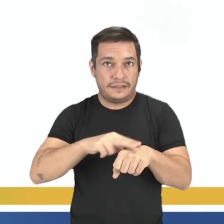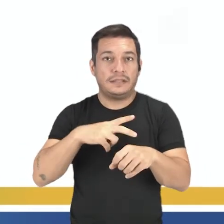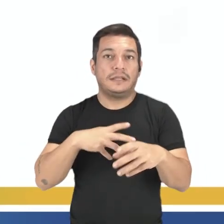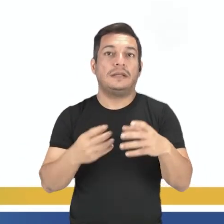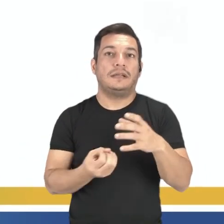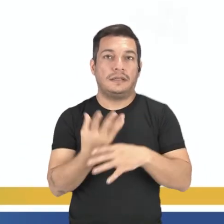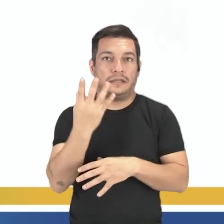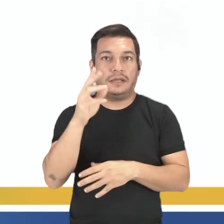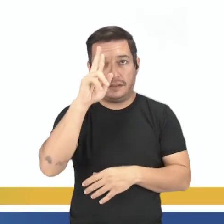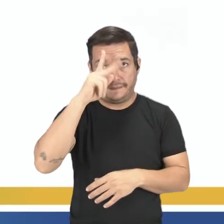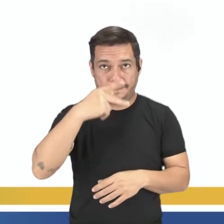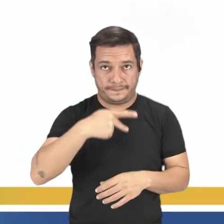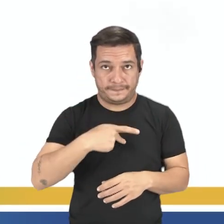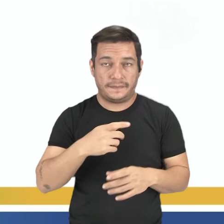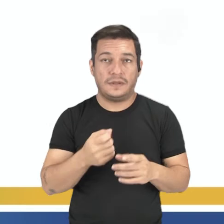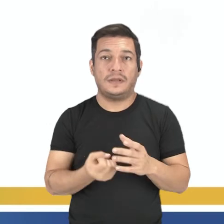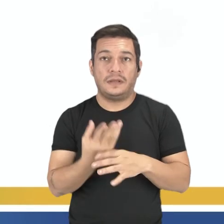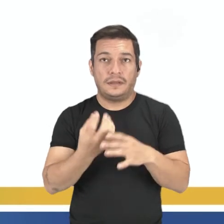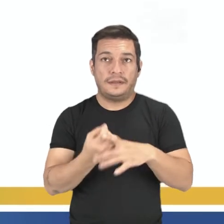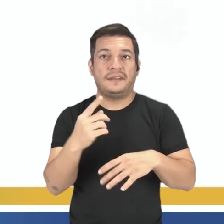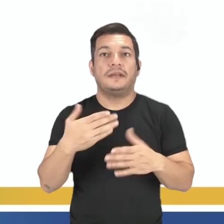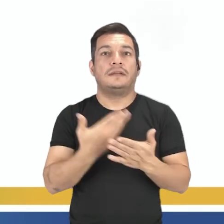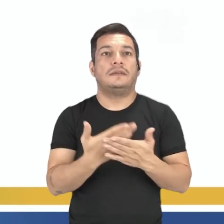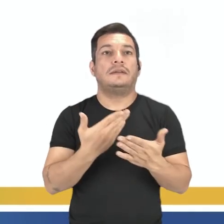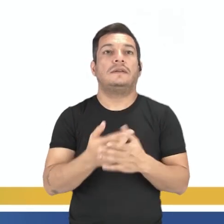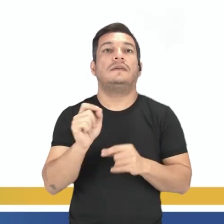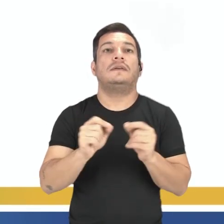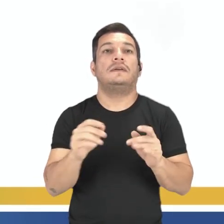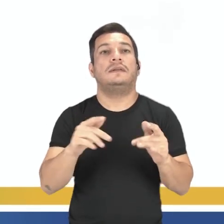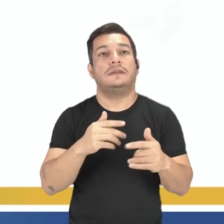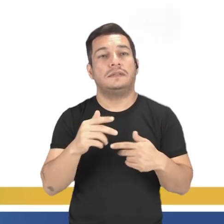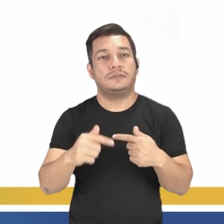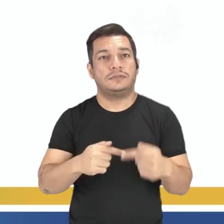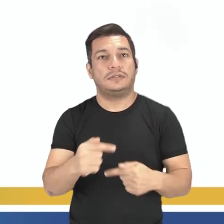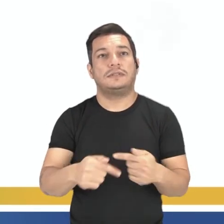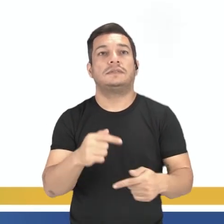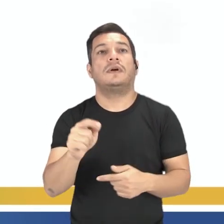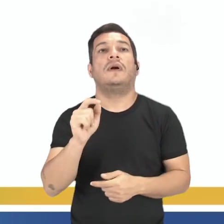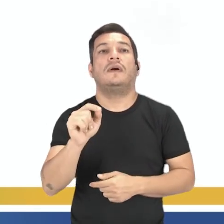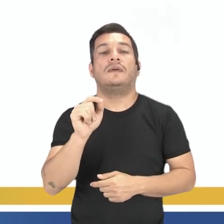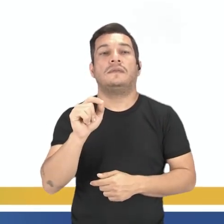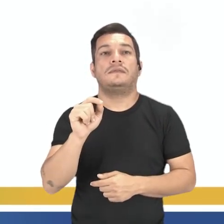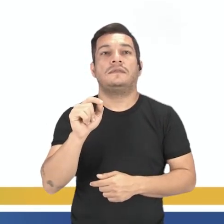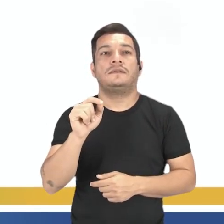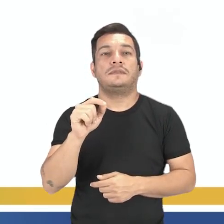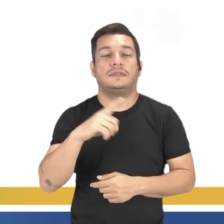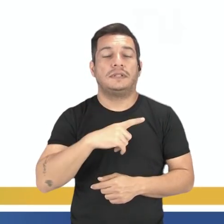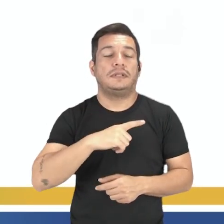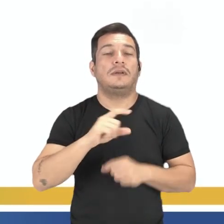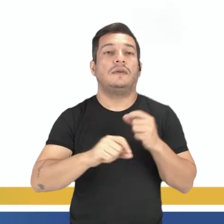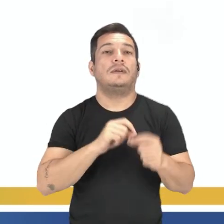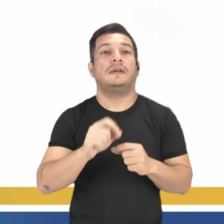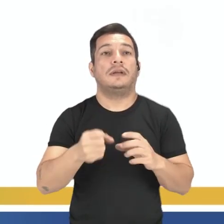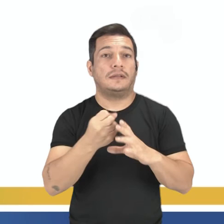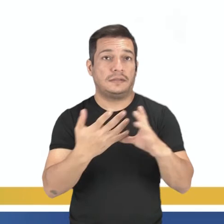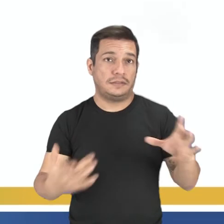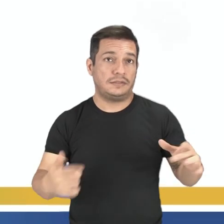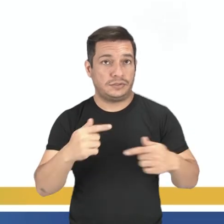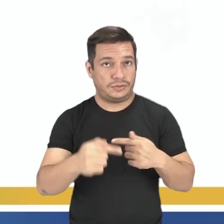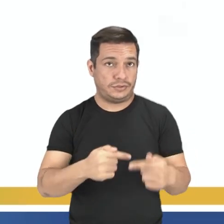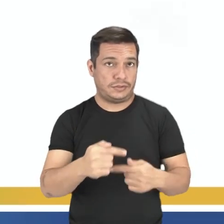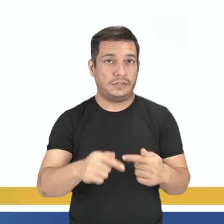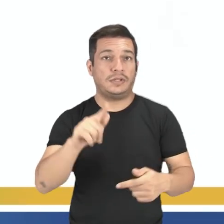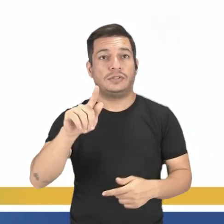autofecundação, certo? Para estudar os mecanismos, né, de herança, ou seja, os mecanismos que determinam as características